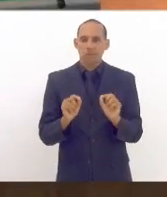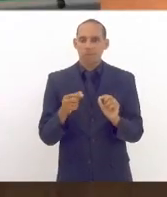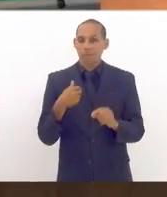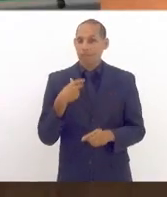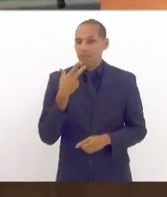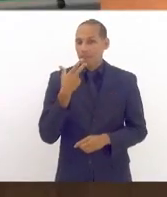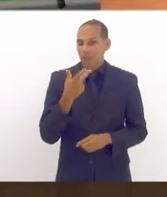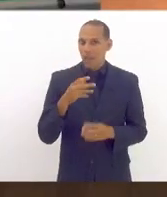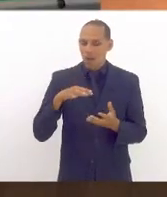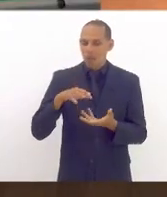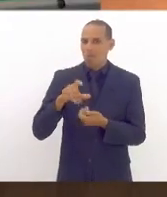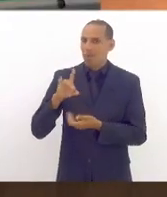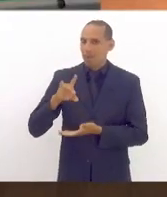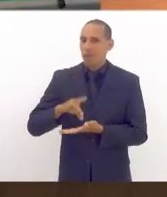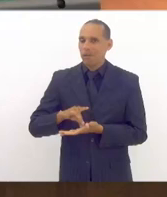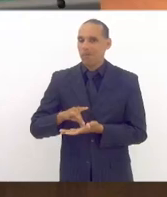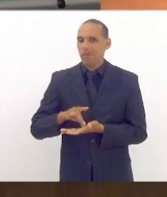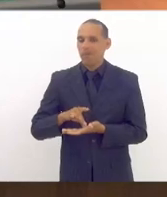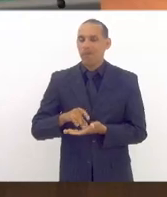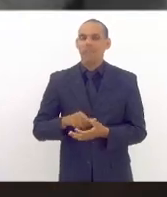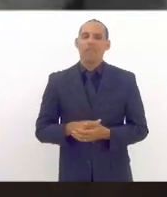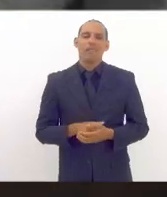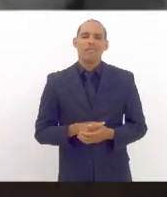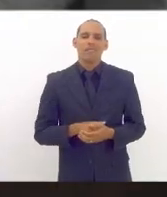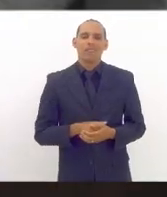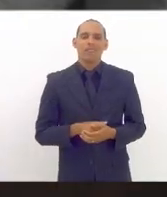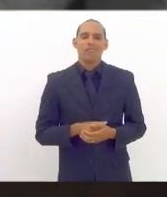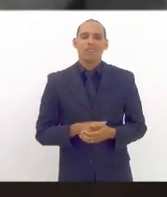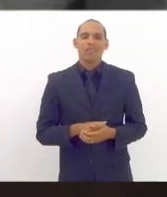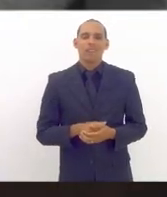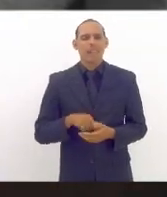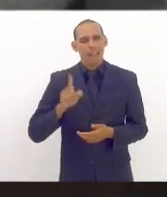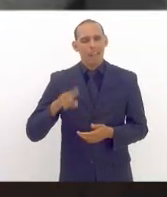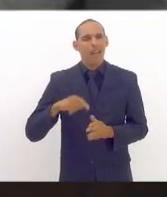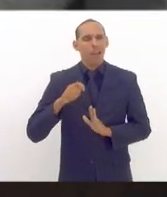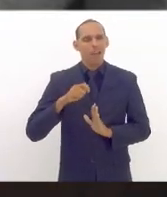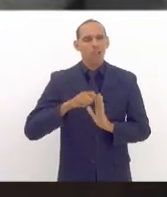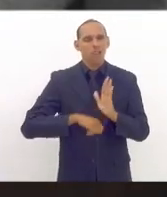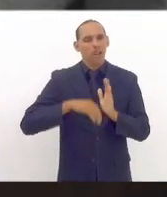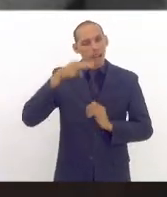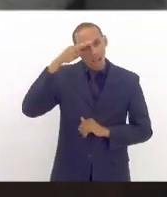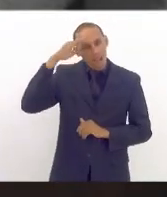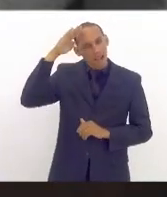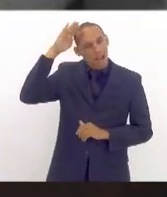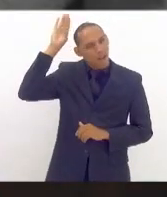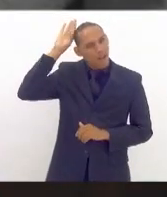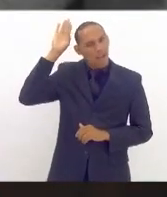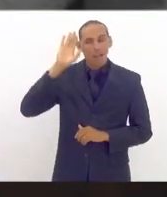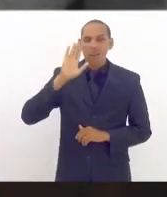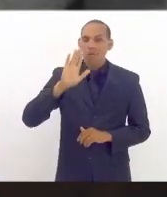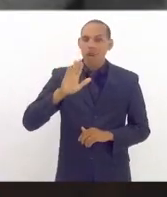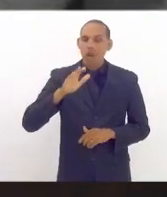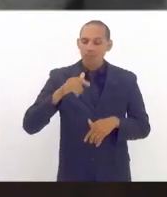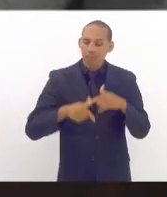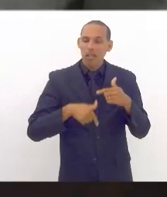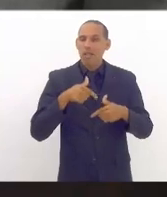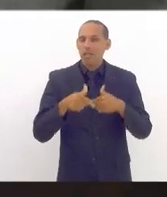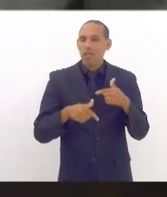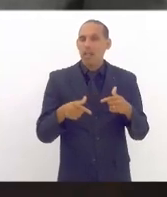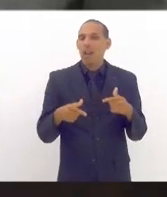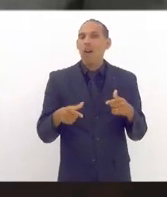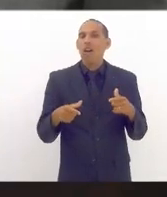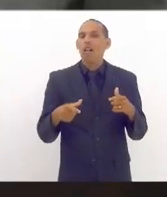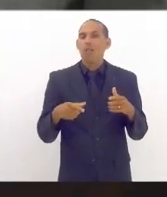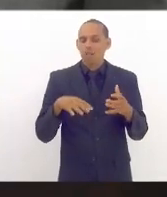aqui do mundo real né porque isso aqui é uma contratação acadêmica mas para trabalhar no mundo